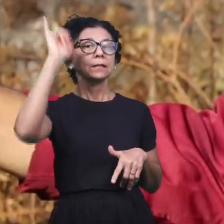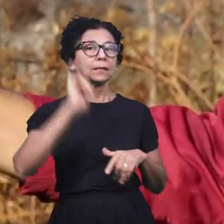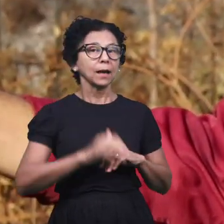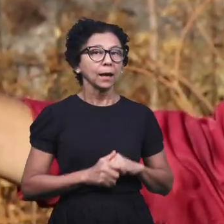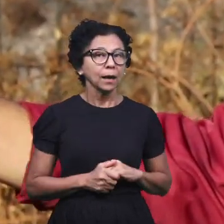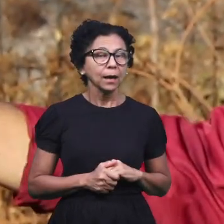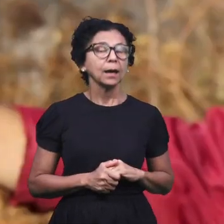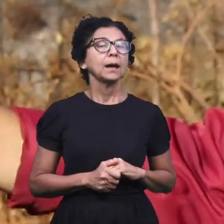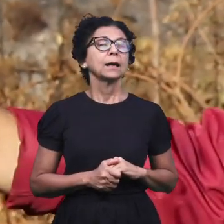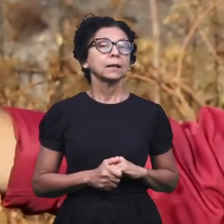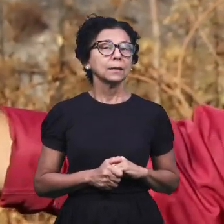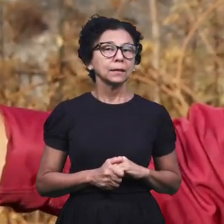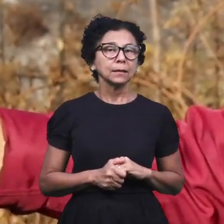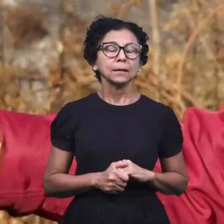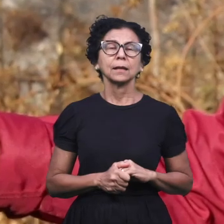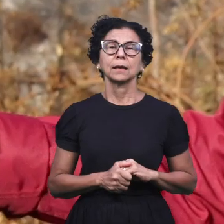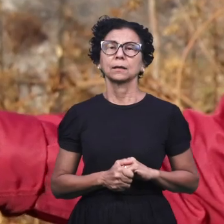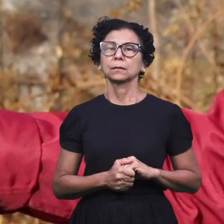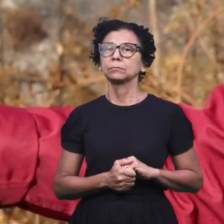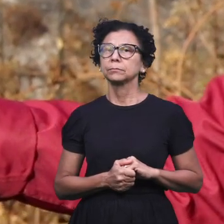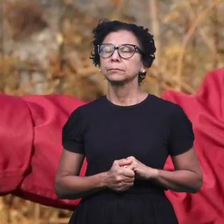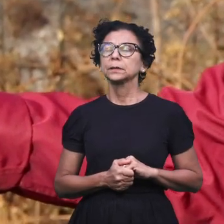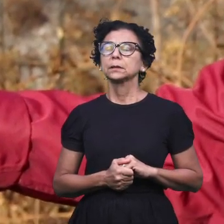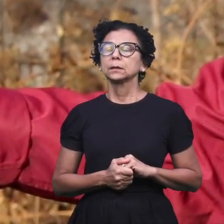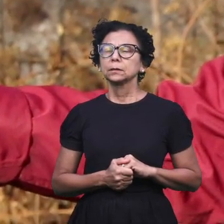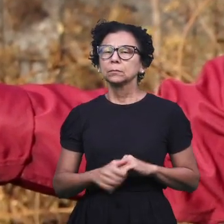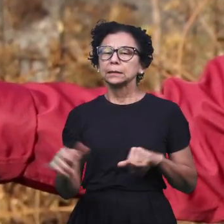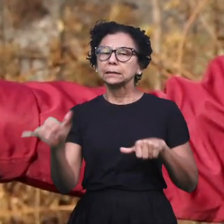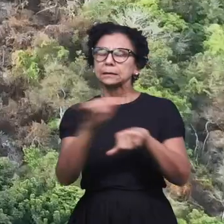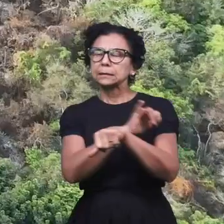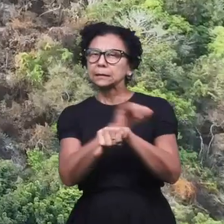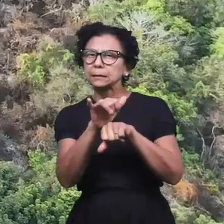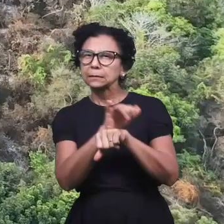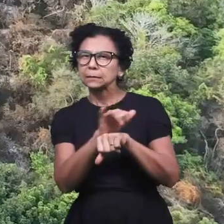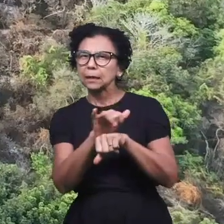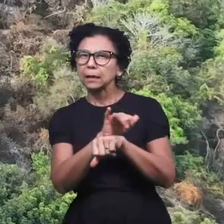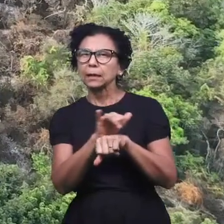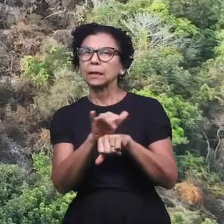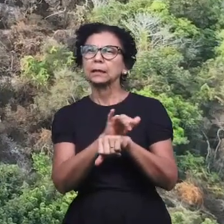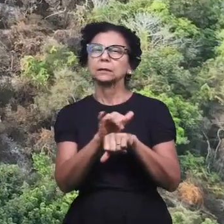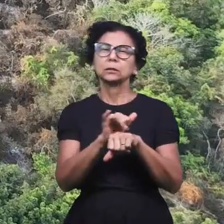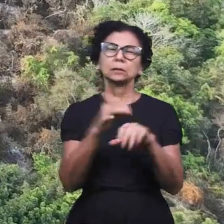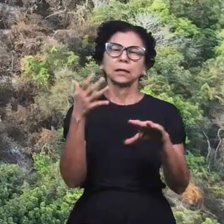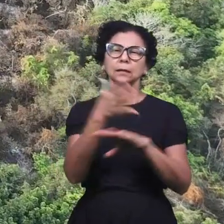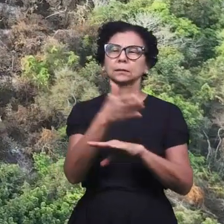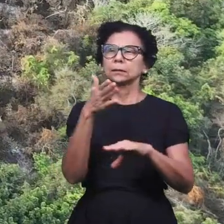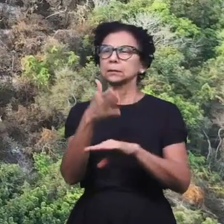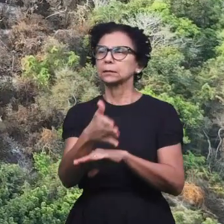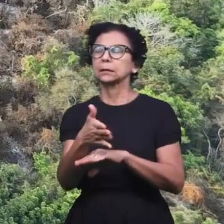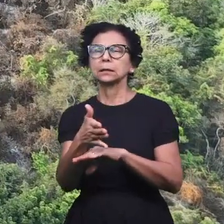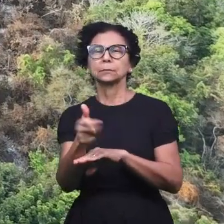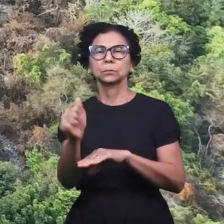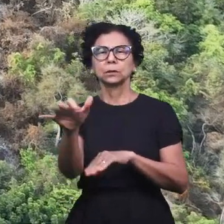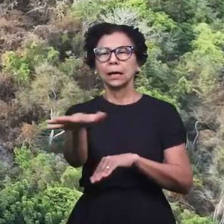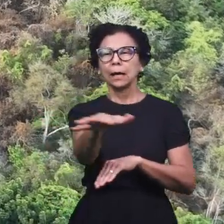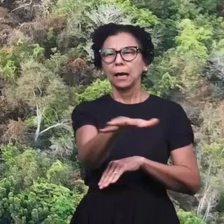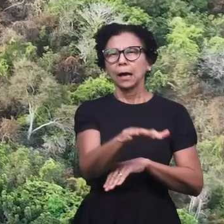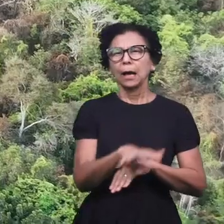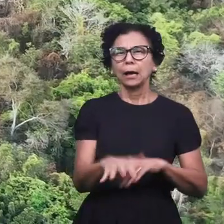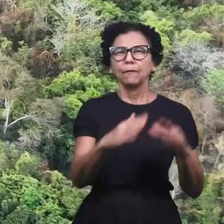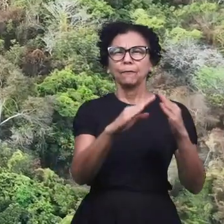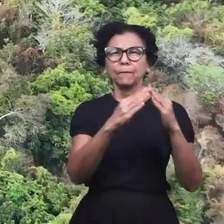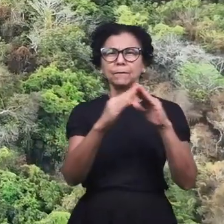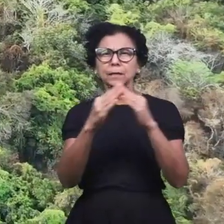onde, juntamente com os demais componentes, nós acessamos as áreas no